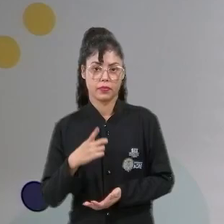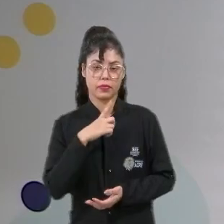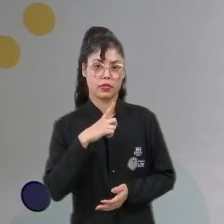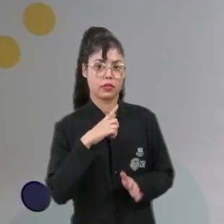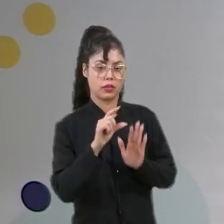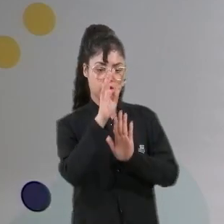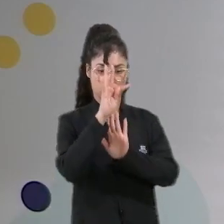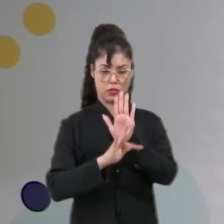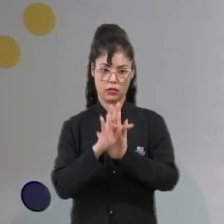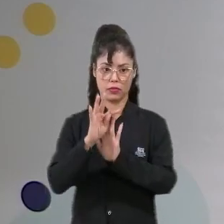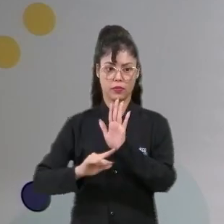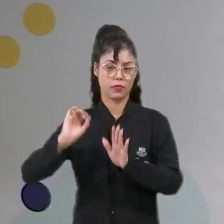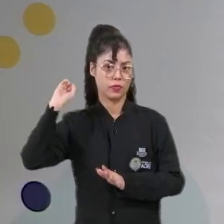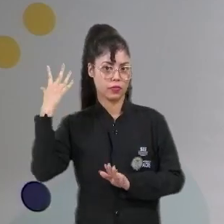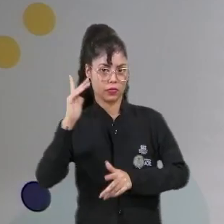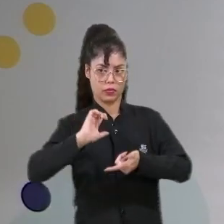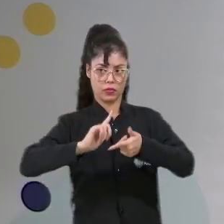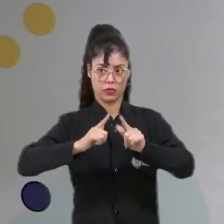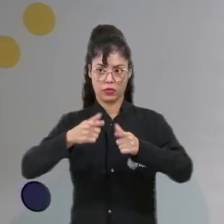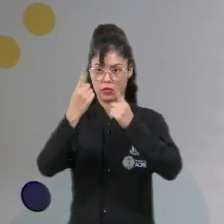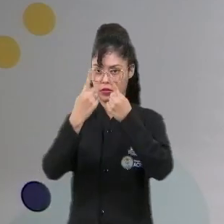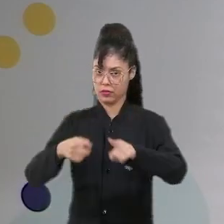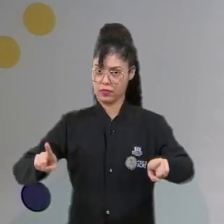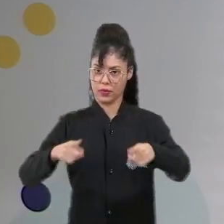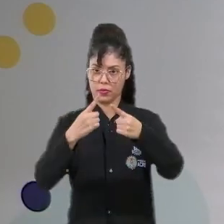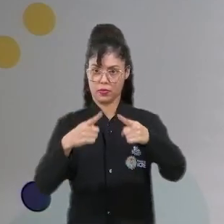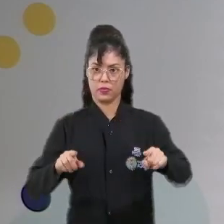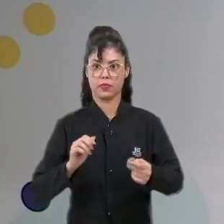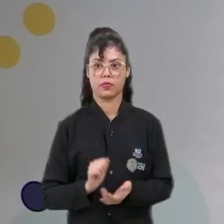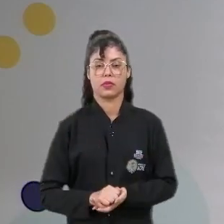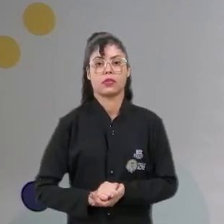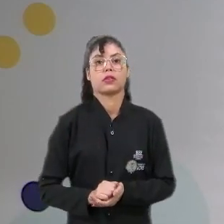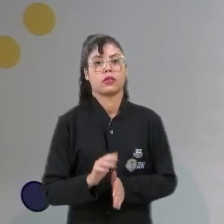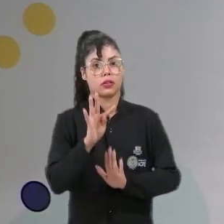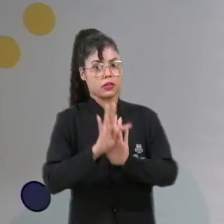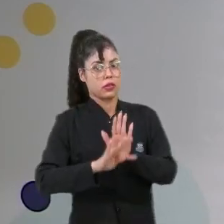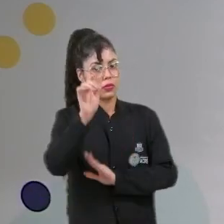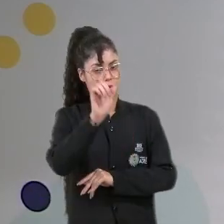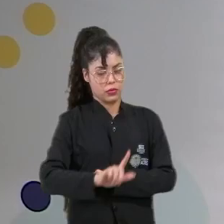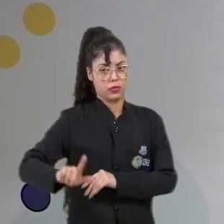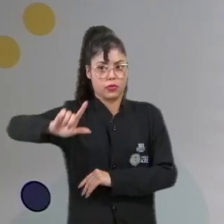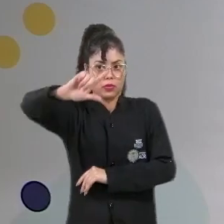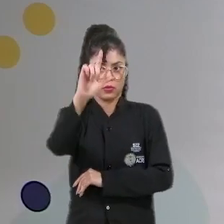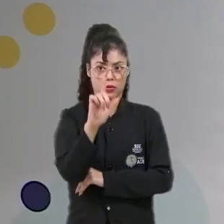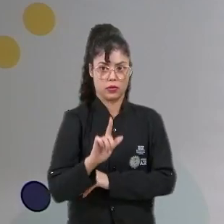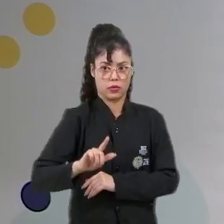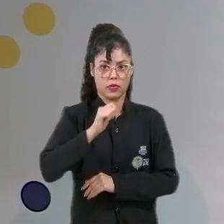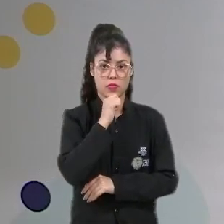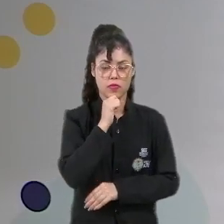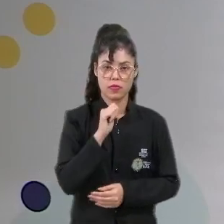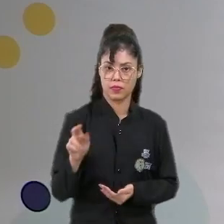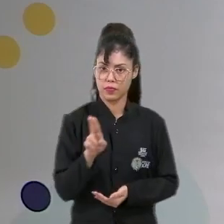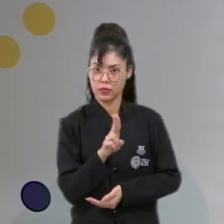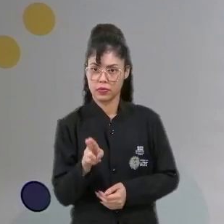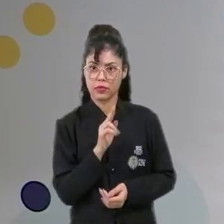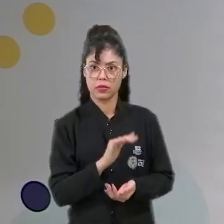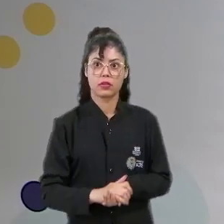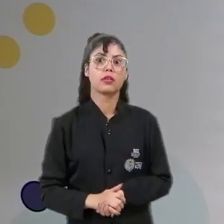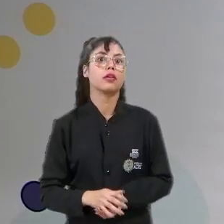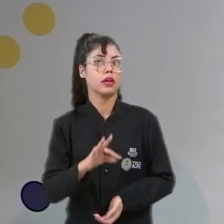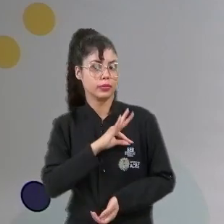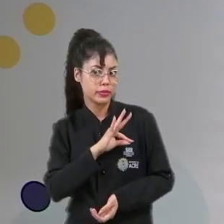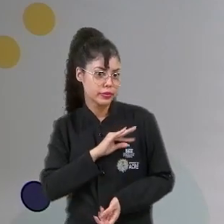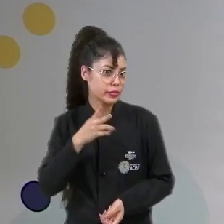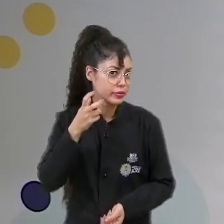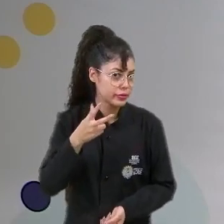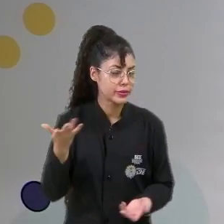um texto, nesse caso é a letra de uma música, um texto literário. Você não precisa chamar a polícia ao